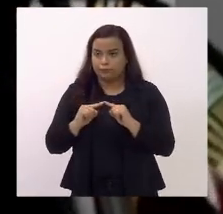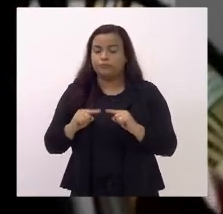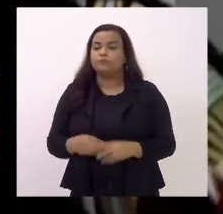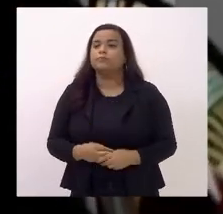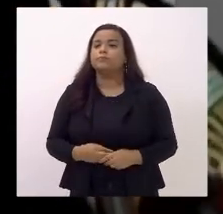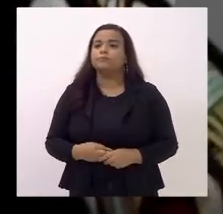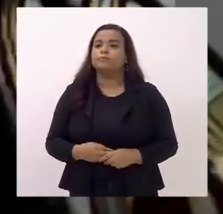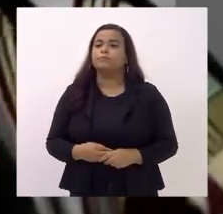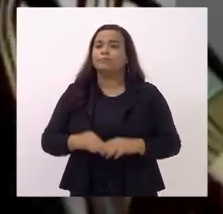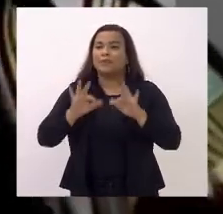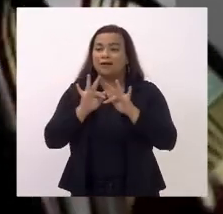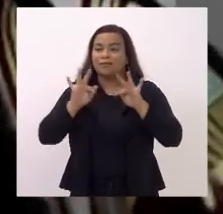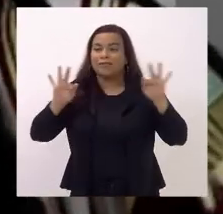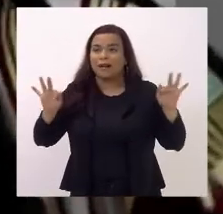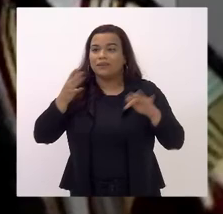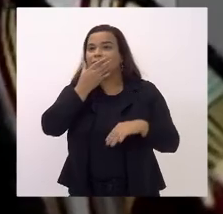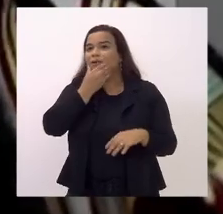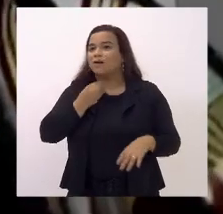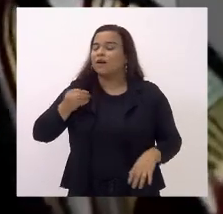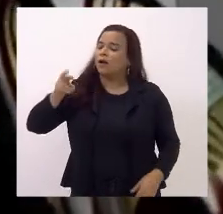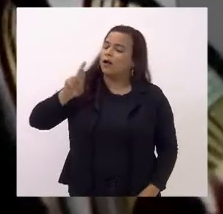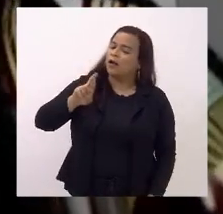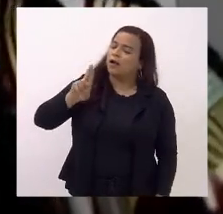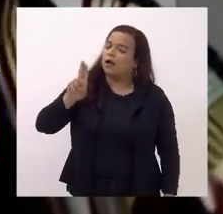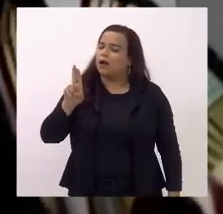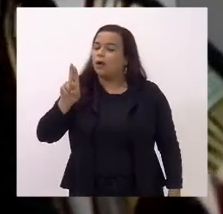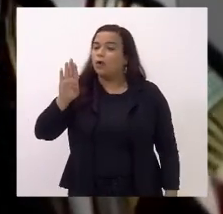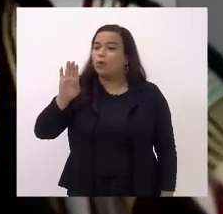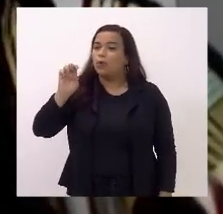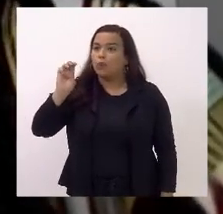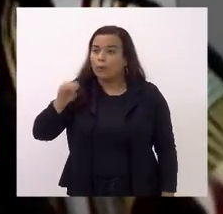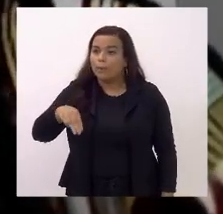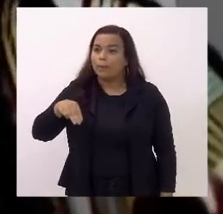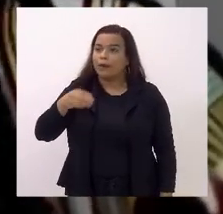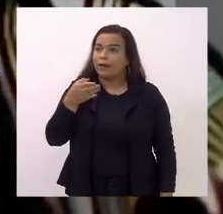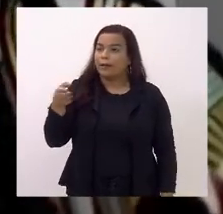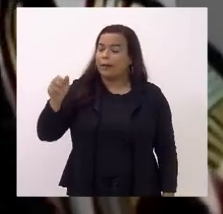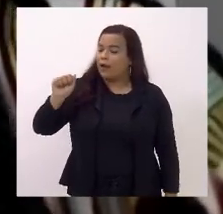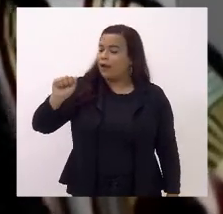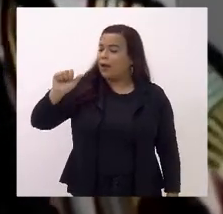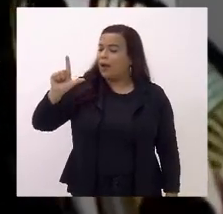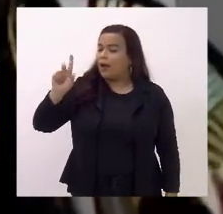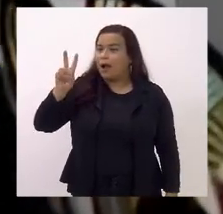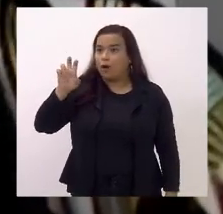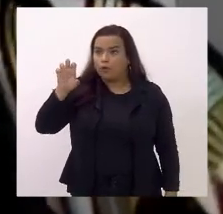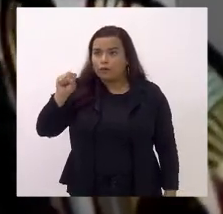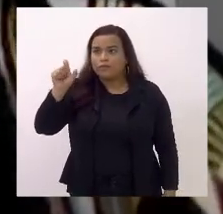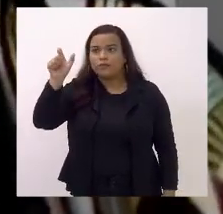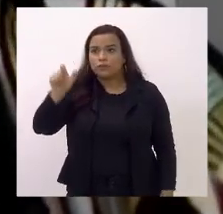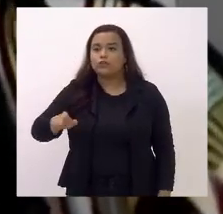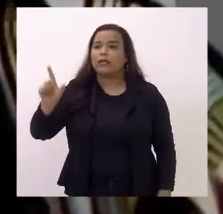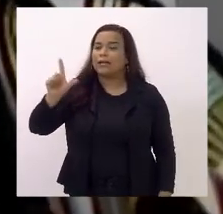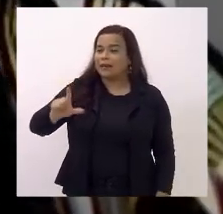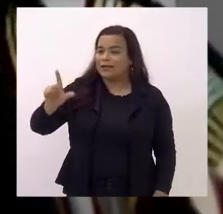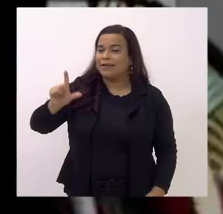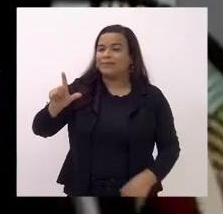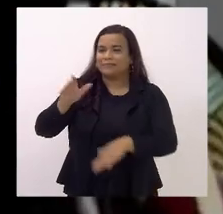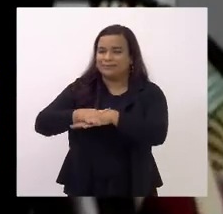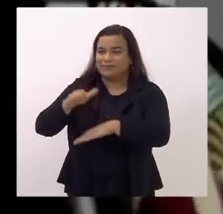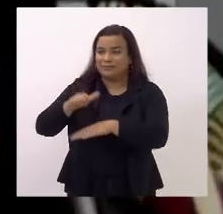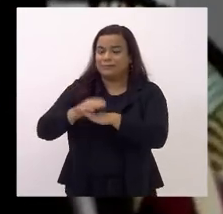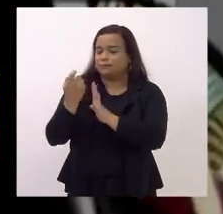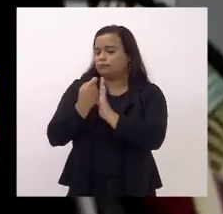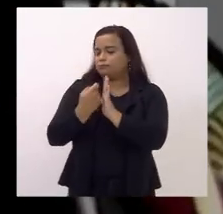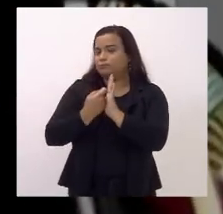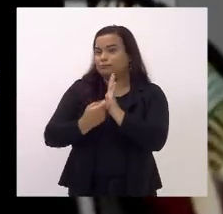com a frase de Rubem Alves, nosso irmão em Cristo, literato, escritor, que